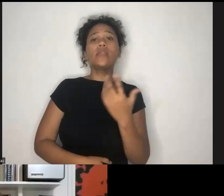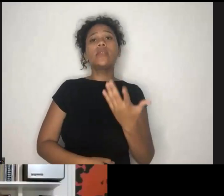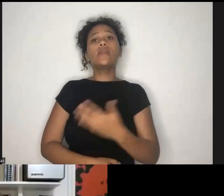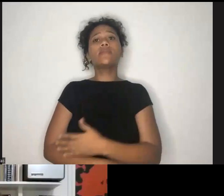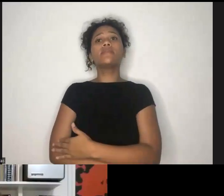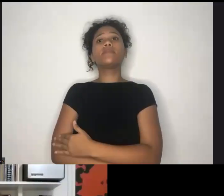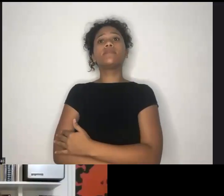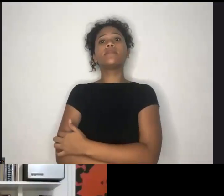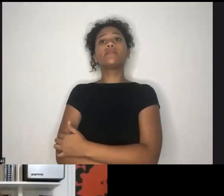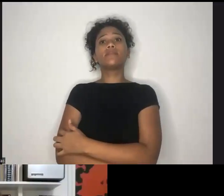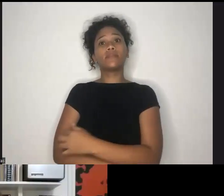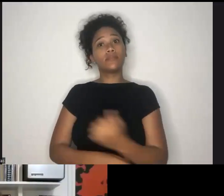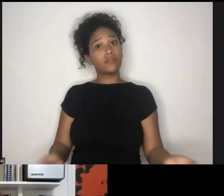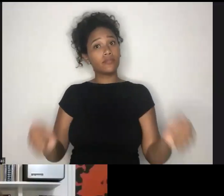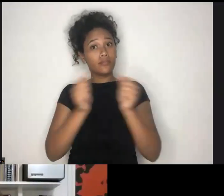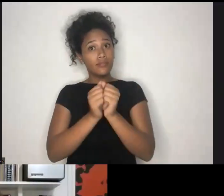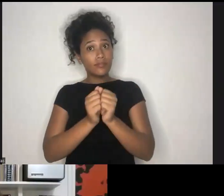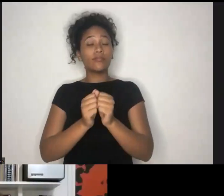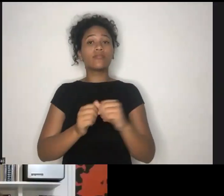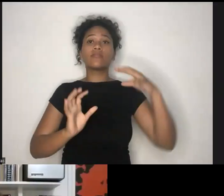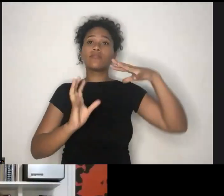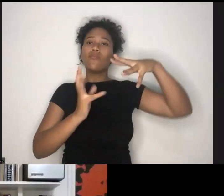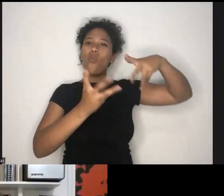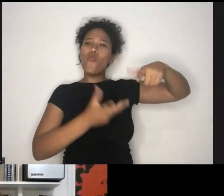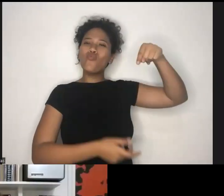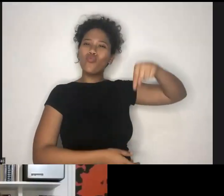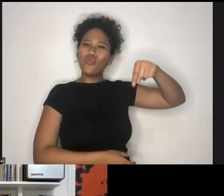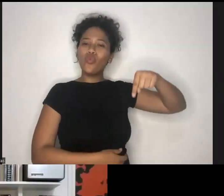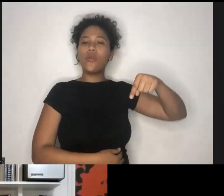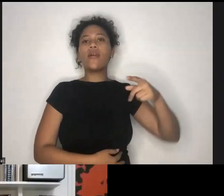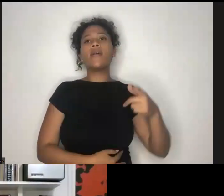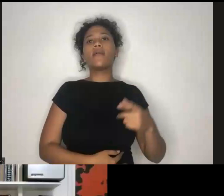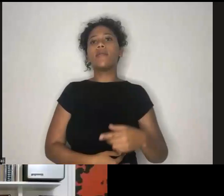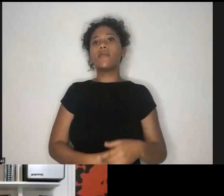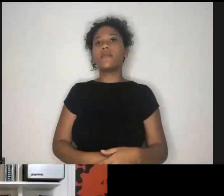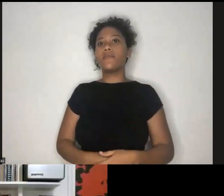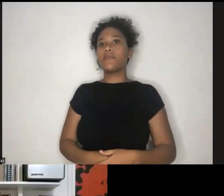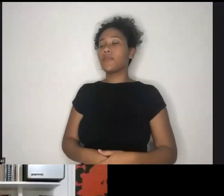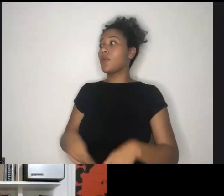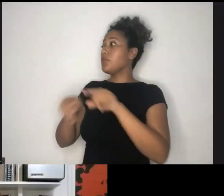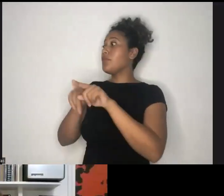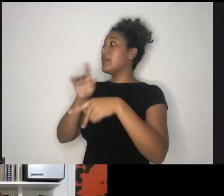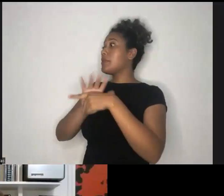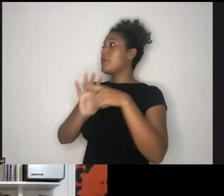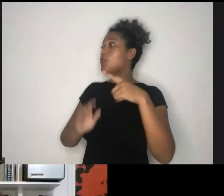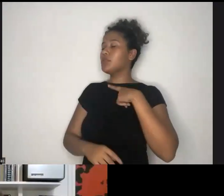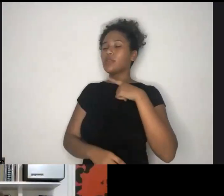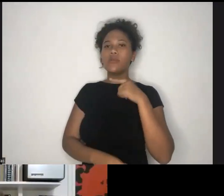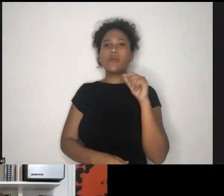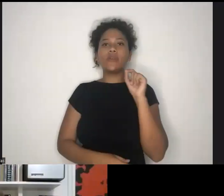junto desse desse universo tem também falas sobre